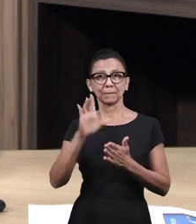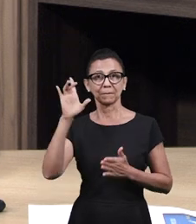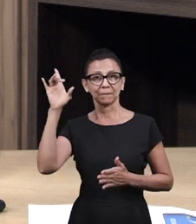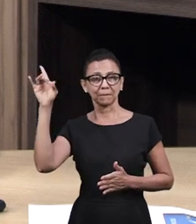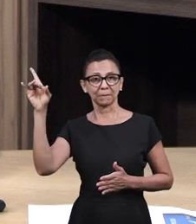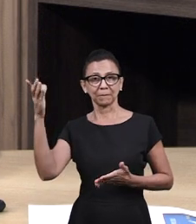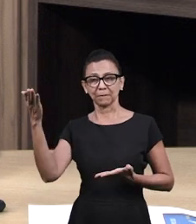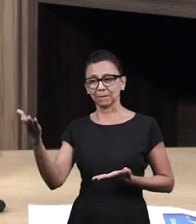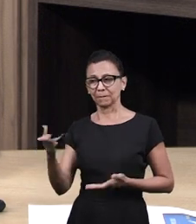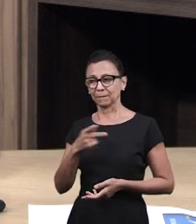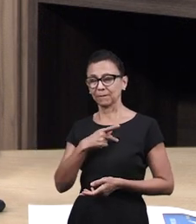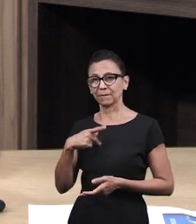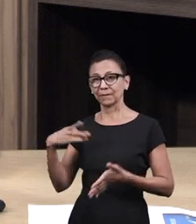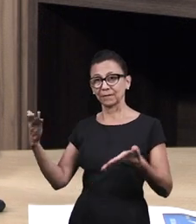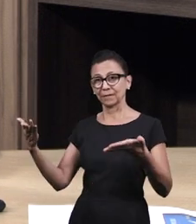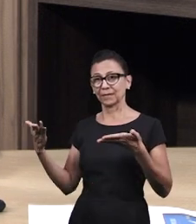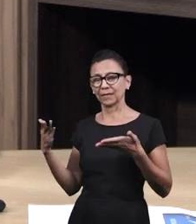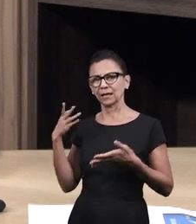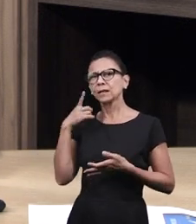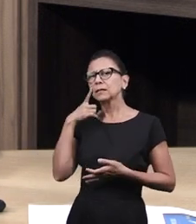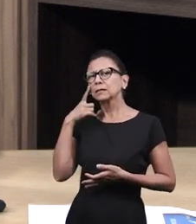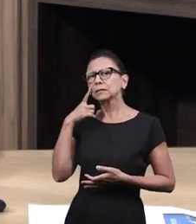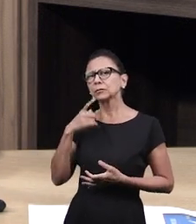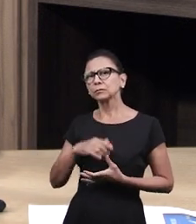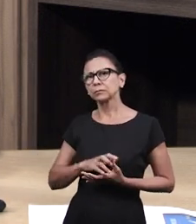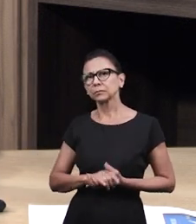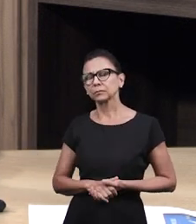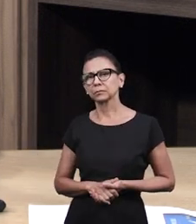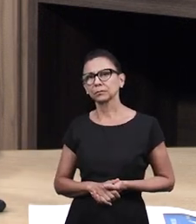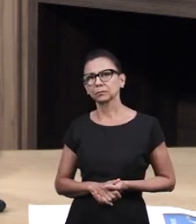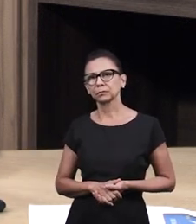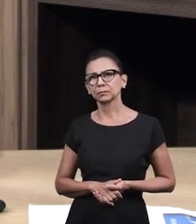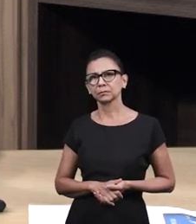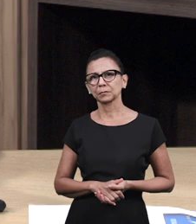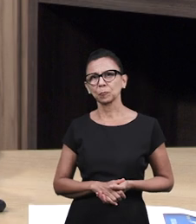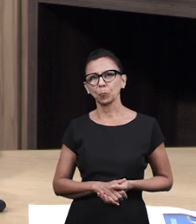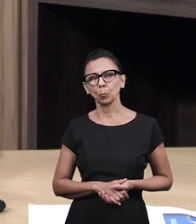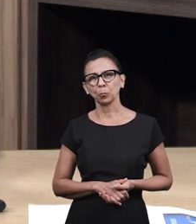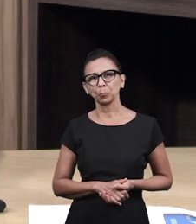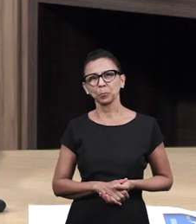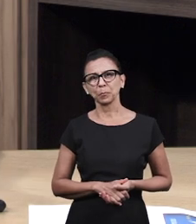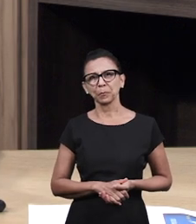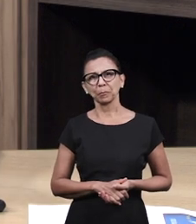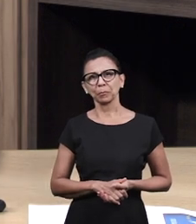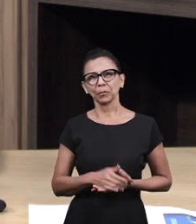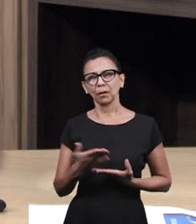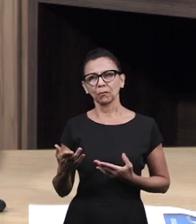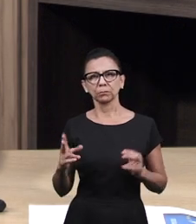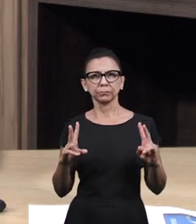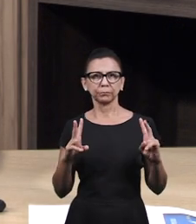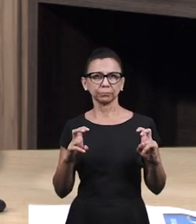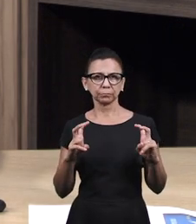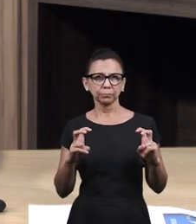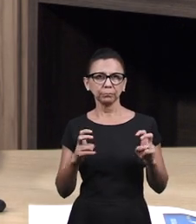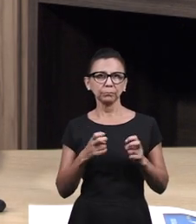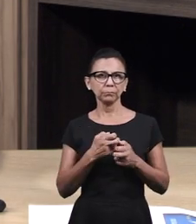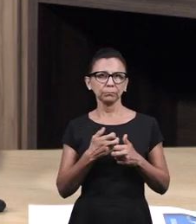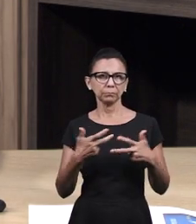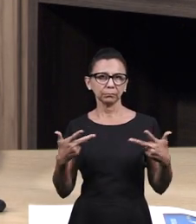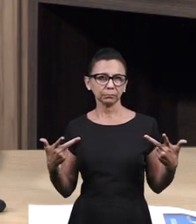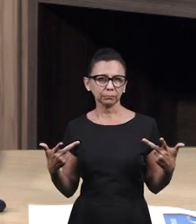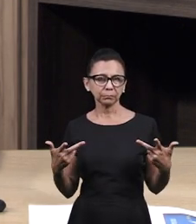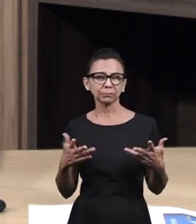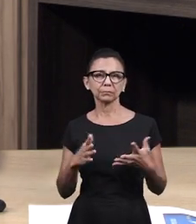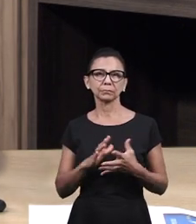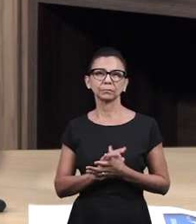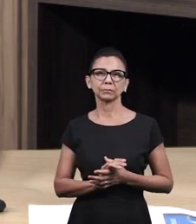Conversas Bíblicas, o pastor Antônio Castro aqui, você viu a abordagem, o se tratar aqui de alguns